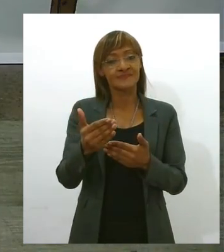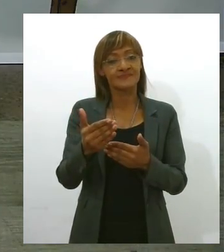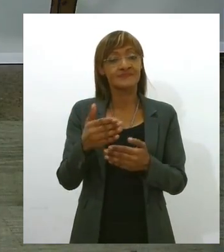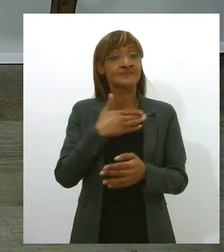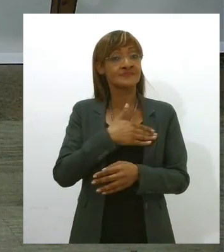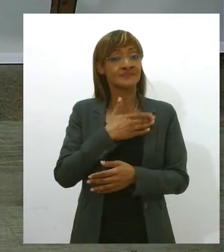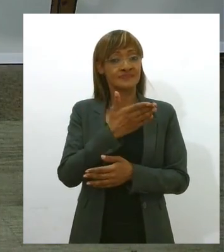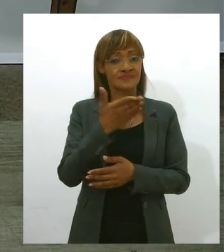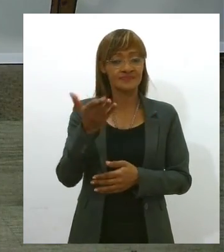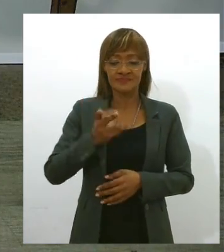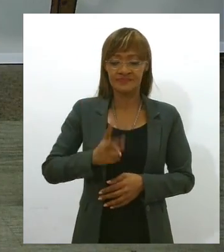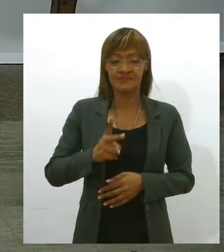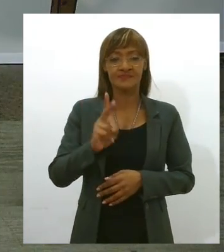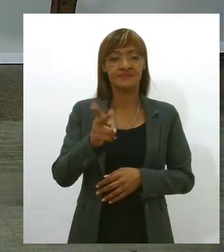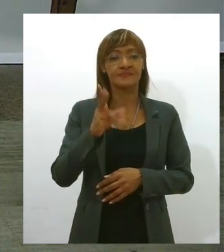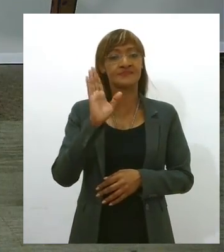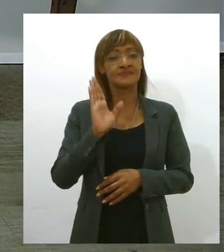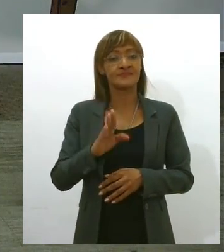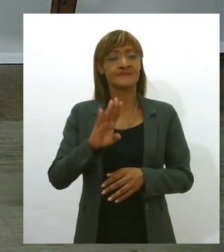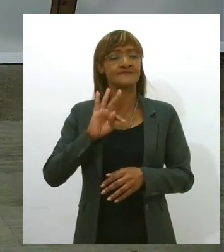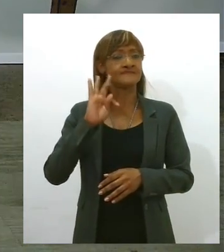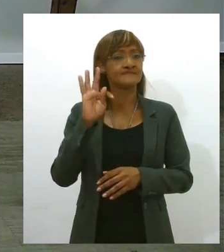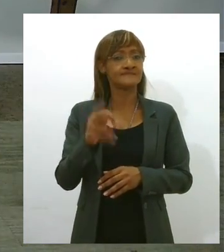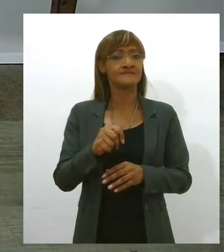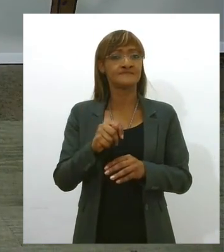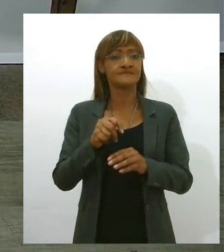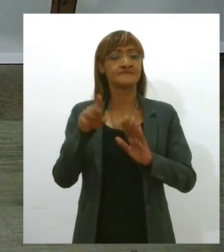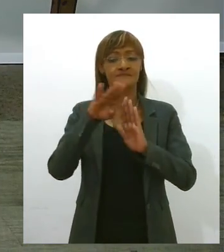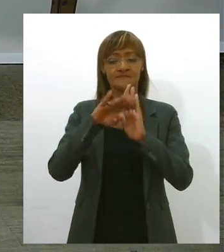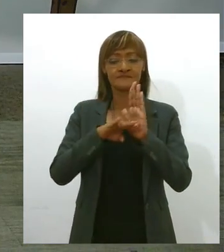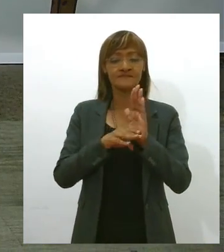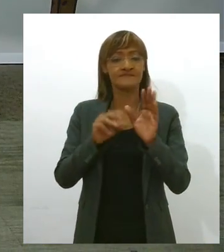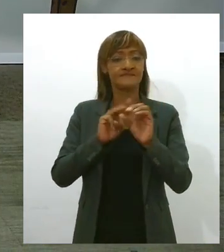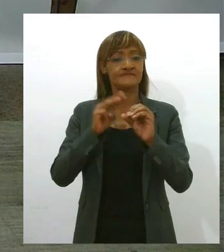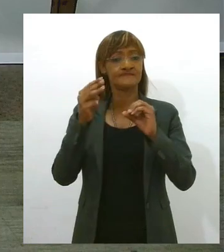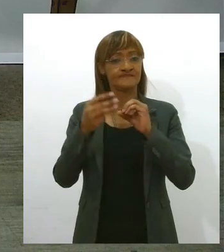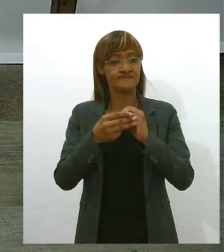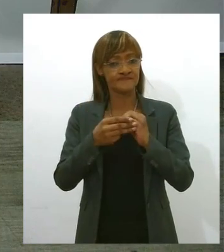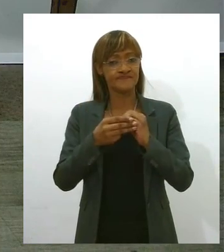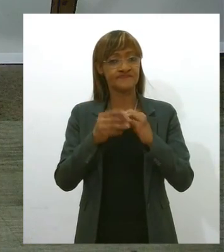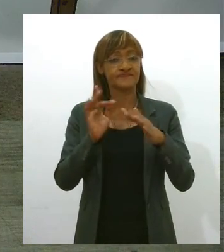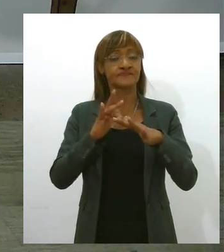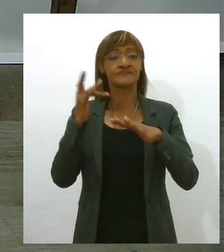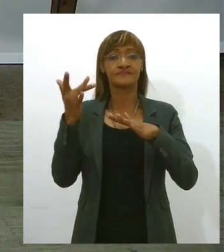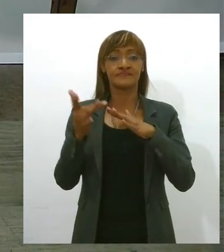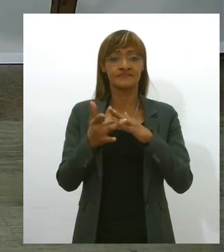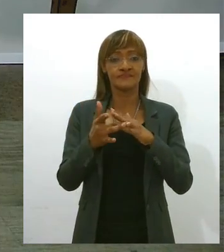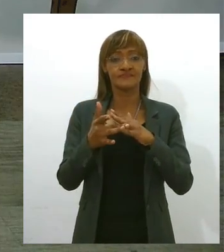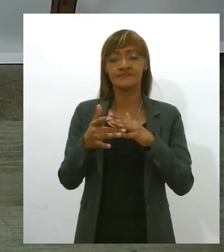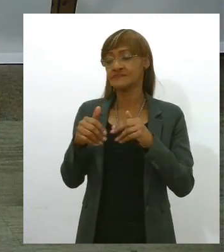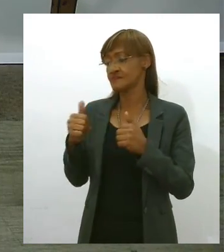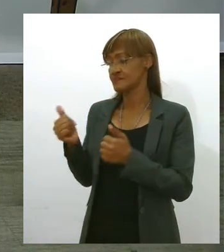acompanhando a programação da TV Alese, seguindo e interagindo com a gente nas redes sociais. Facebook e Instagram,